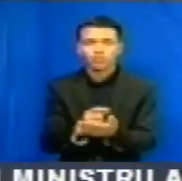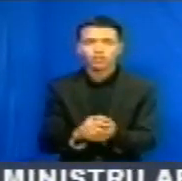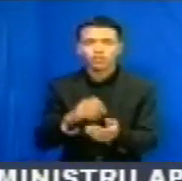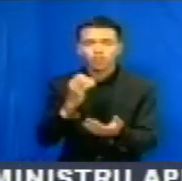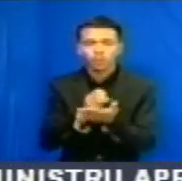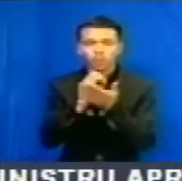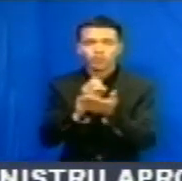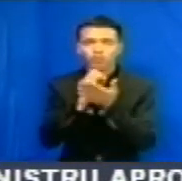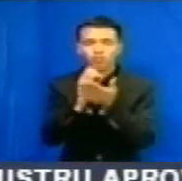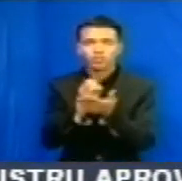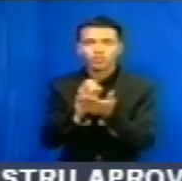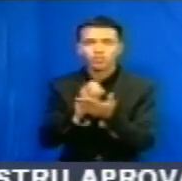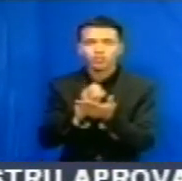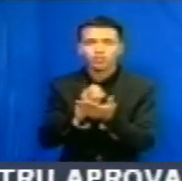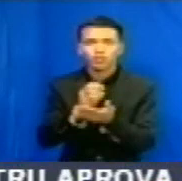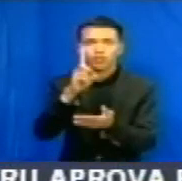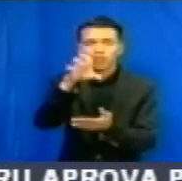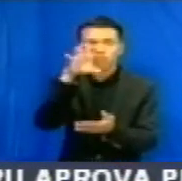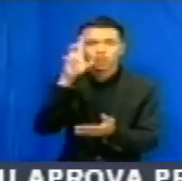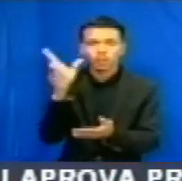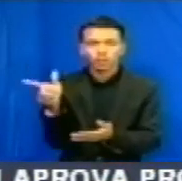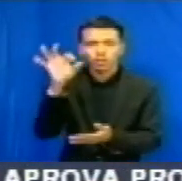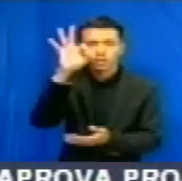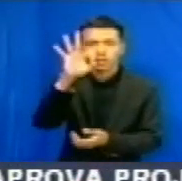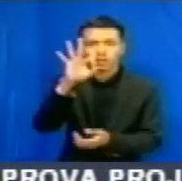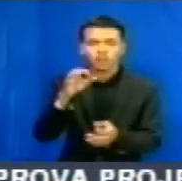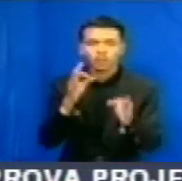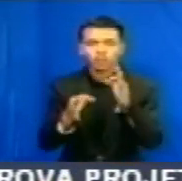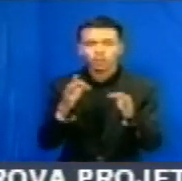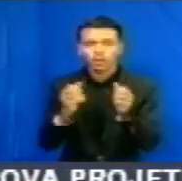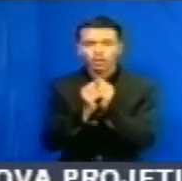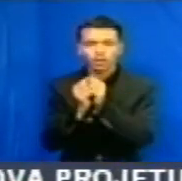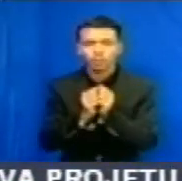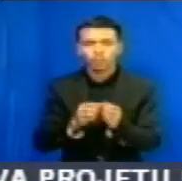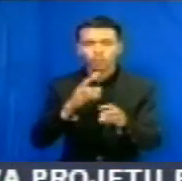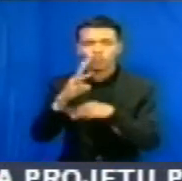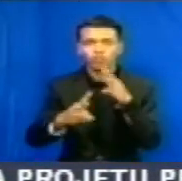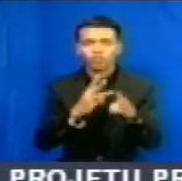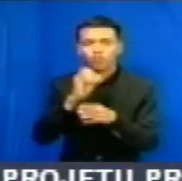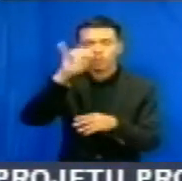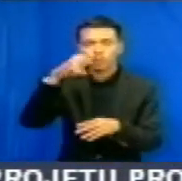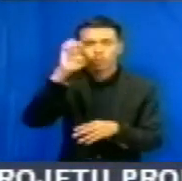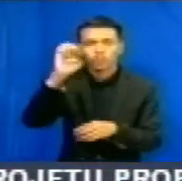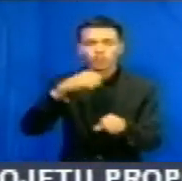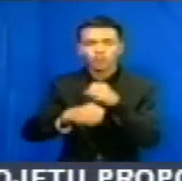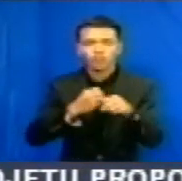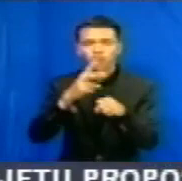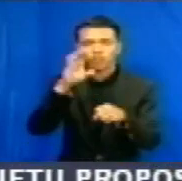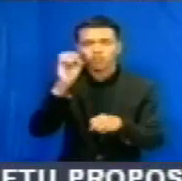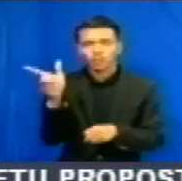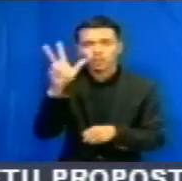administrativa especial Oikusiambeno, atos ida Ruanulo Recincia, Nune, total despesa global, Oze, Rihun Rua, Ruanulo